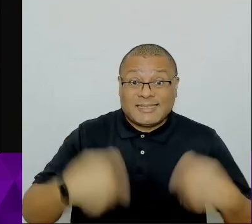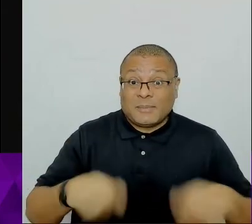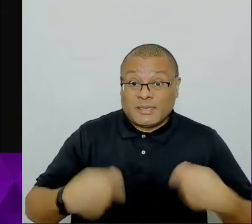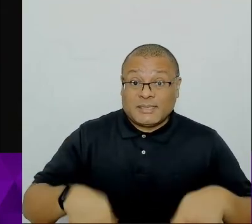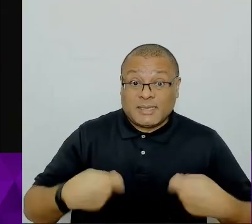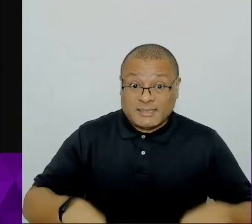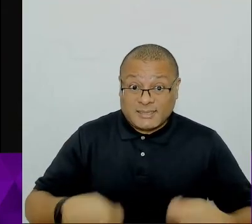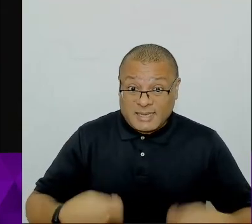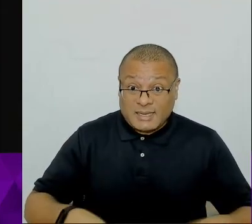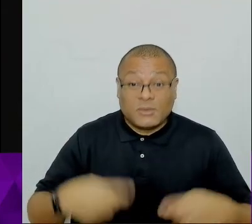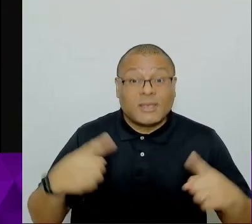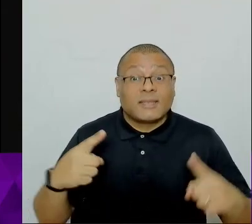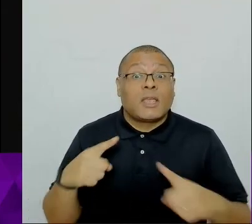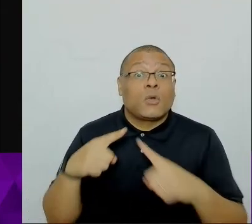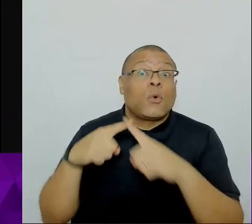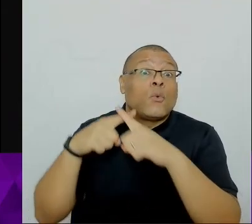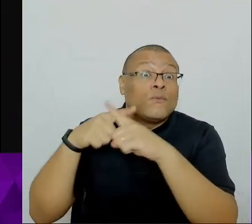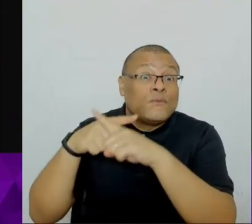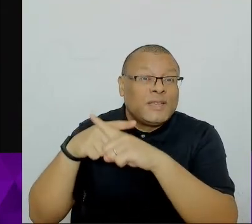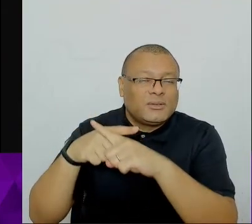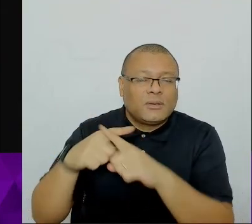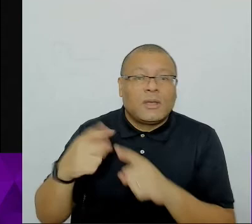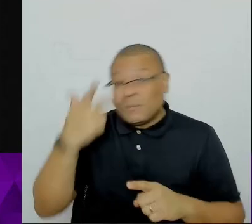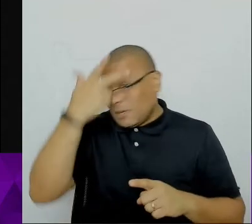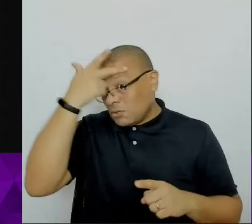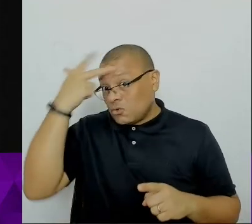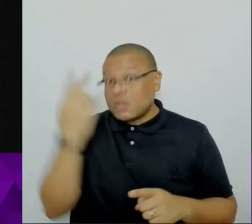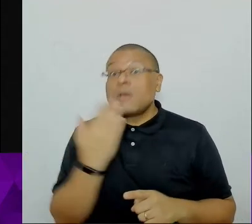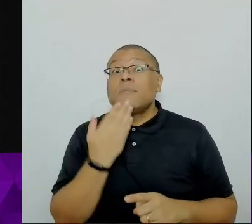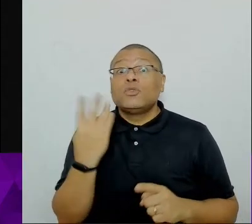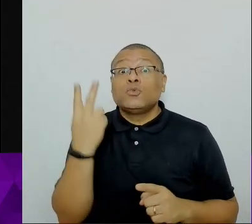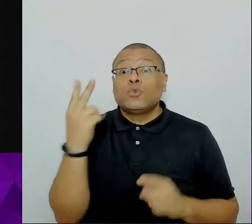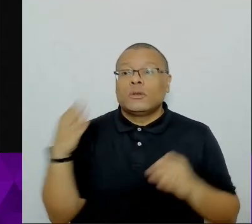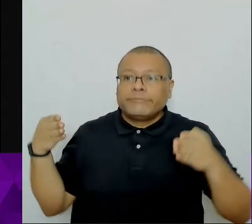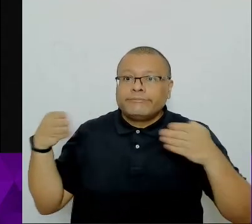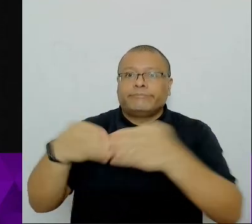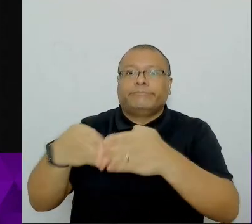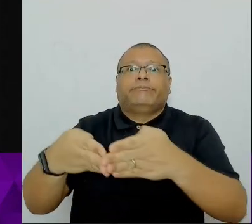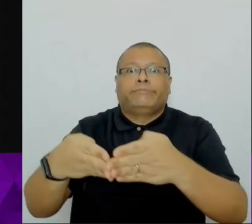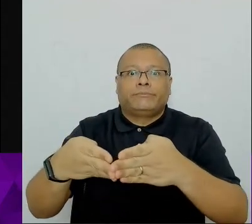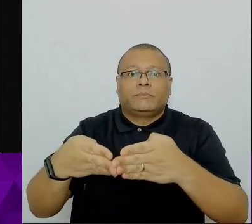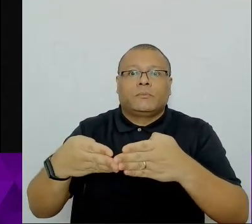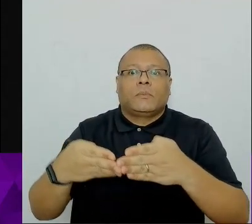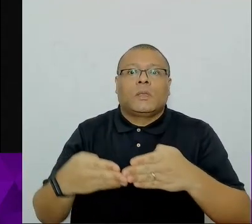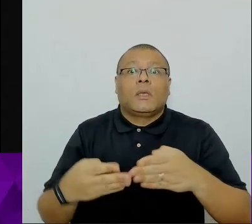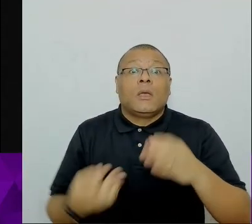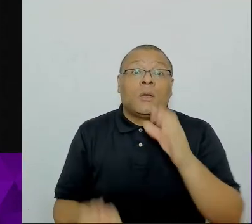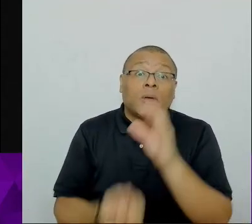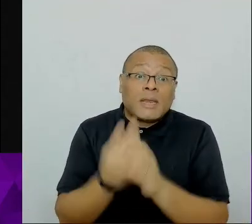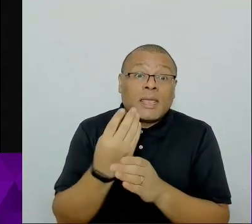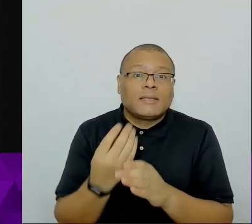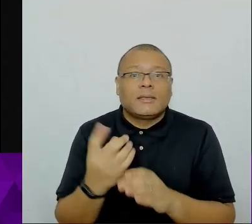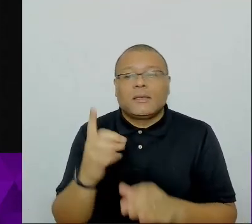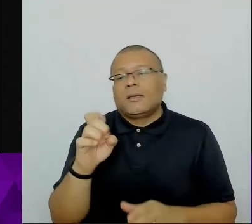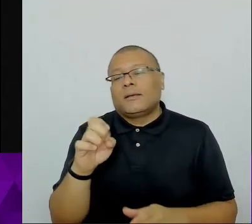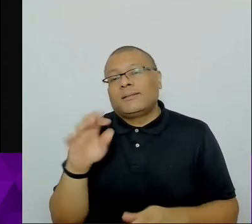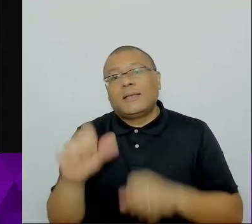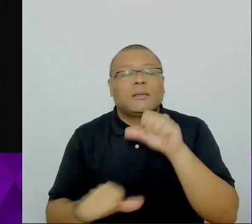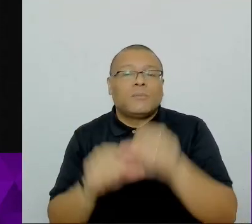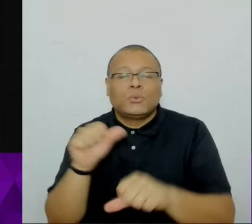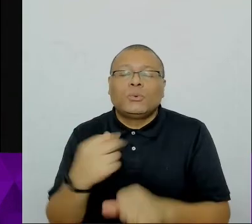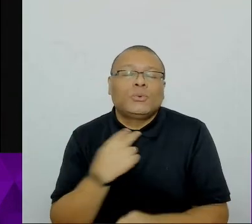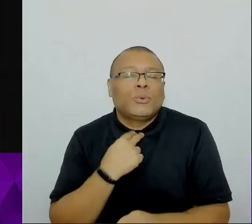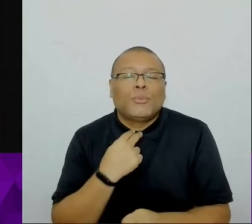está em conflito, o que está lá na API está diferente do que a pessoa está enviando. Por exemplo, o create date mudou e não pode mudar.